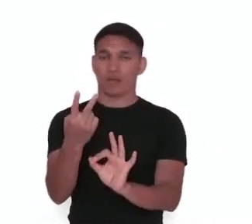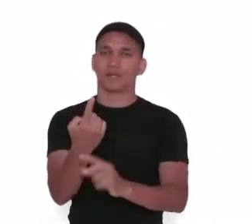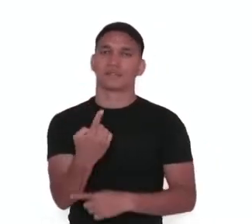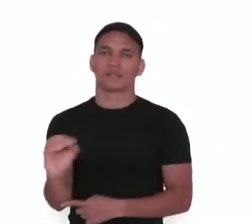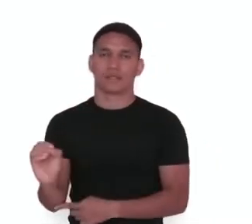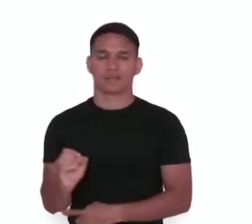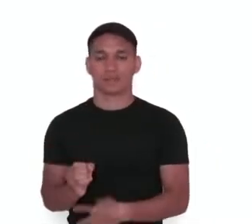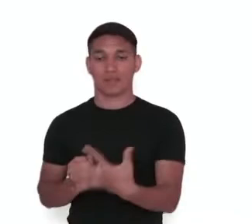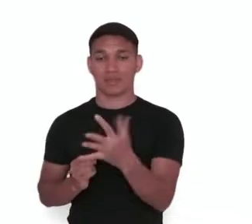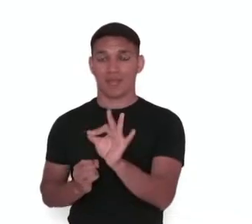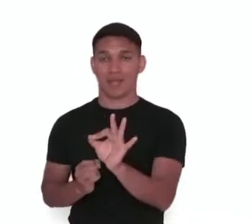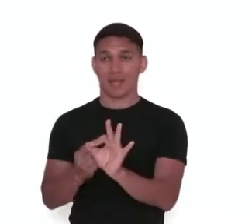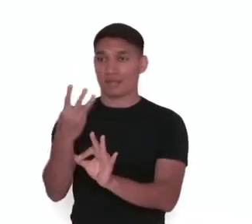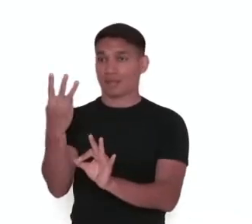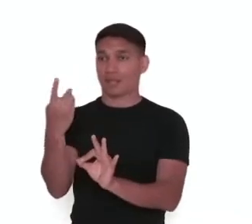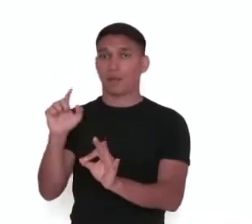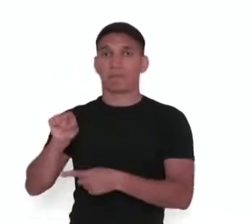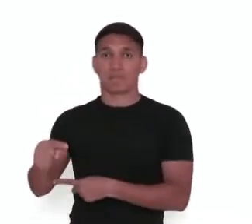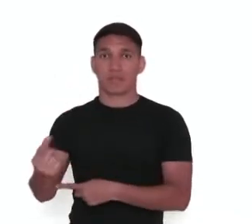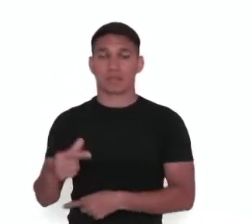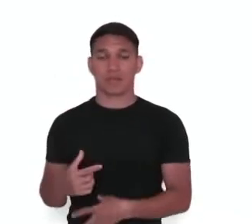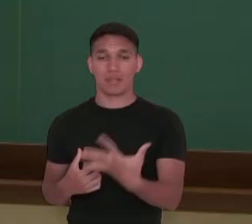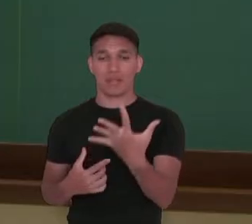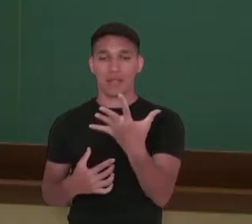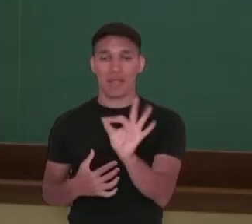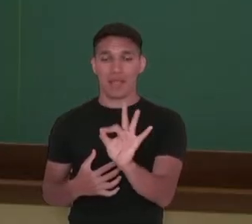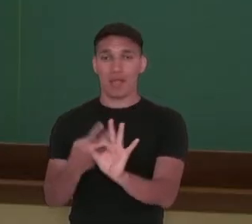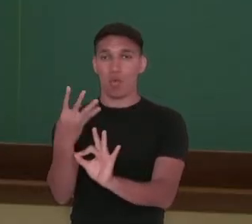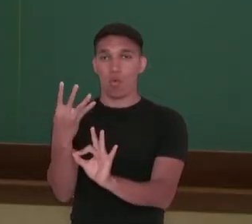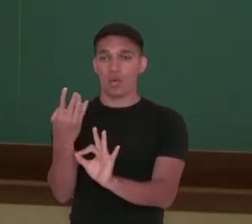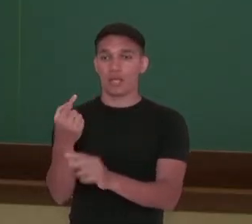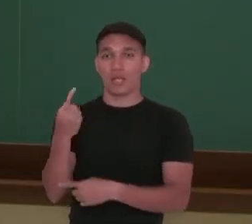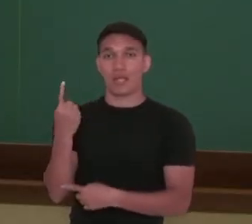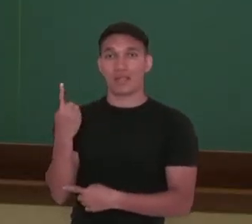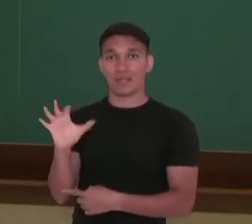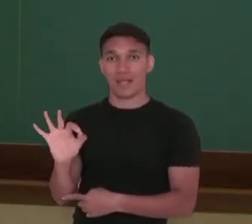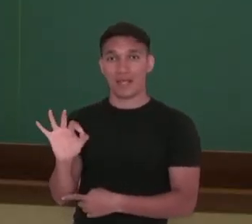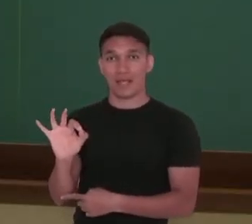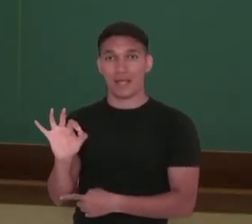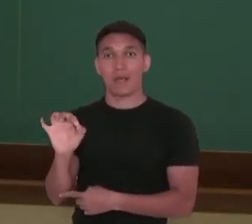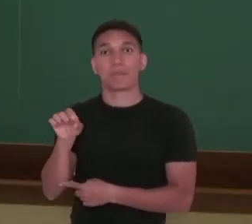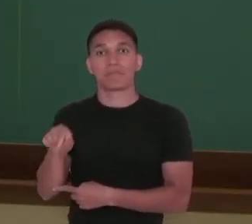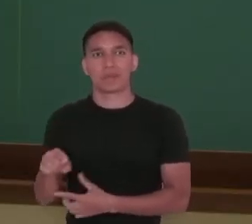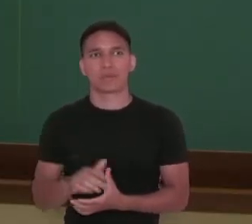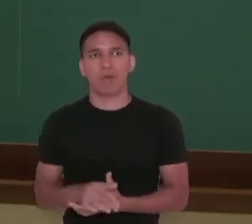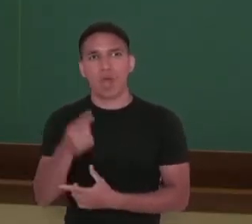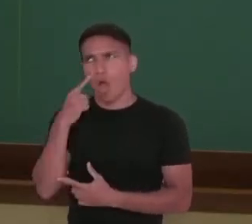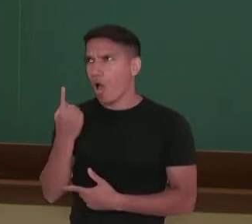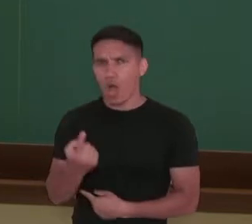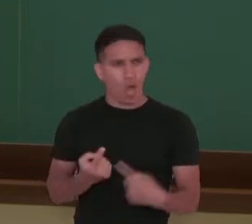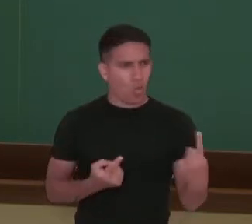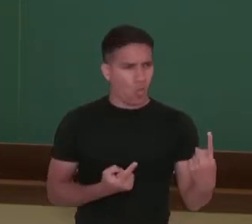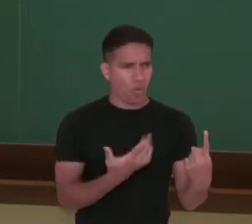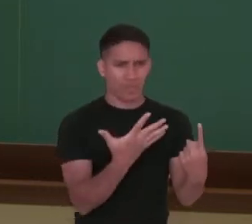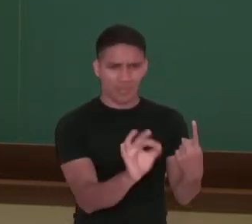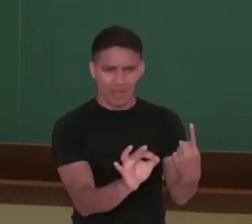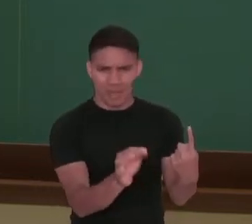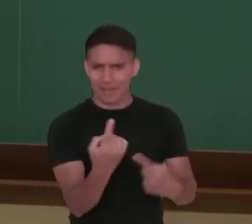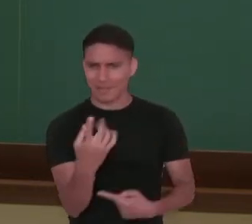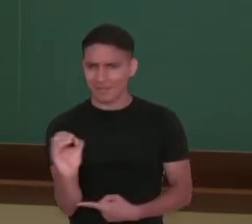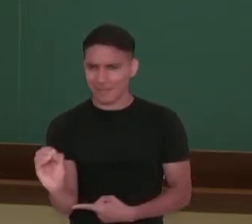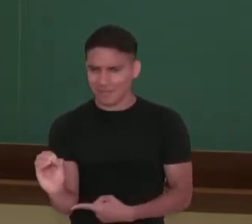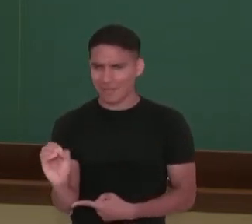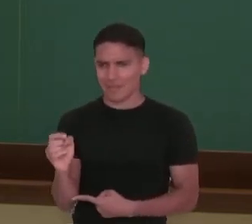na terceira é 1.000, 10 na quarta é 10.000. Então, repare, vamos lá. Você tem 1, 10, 100,